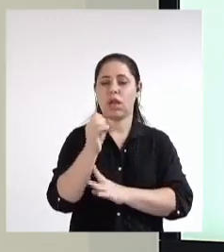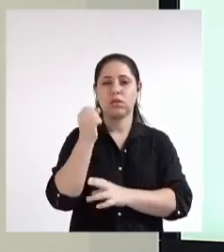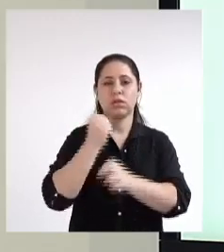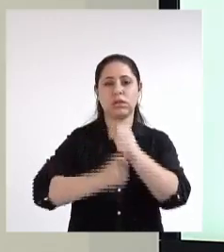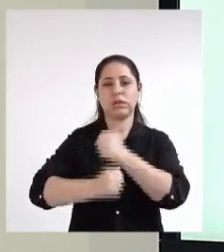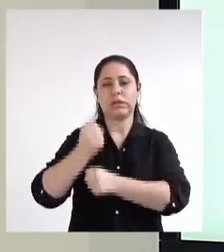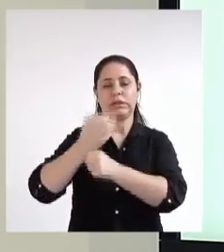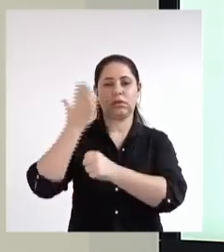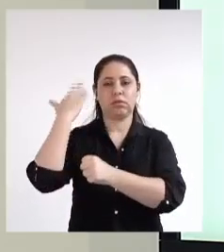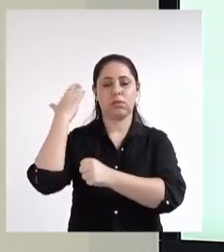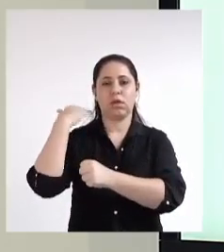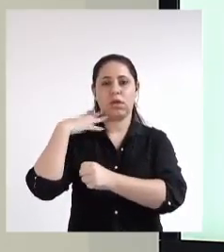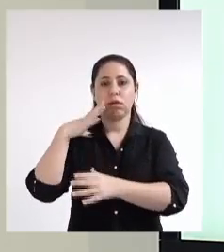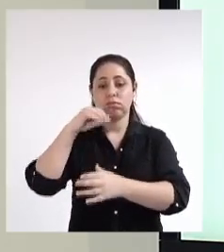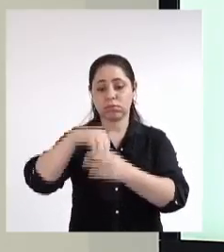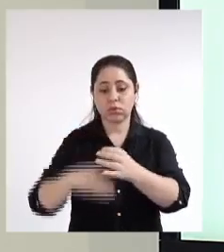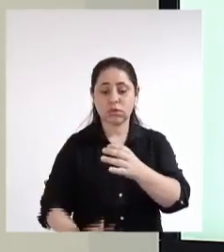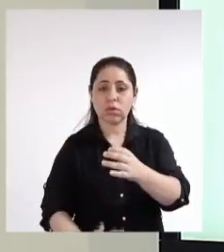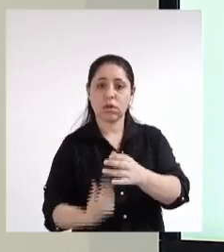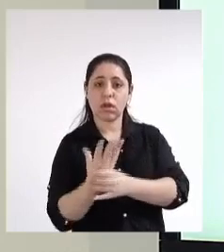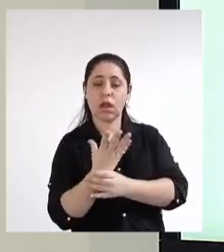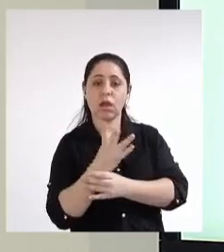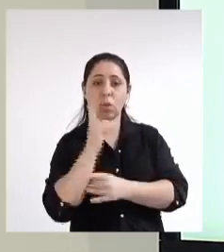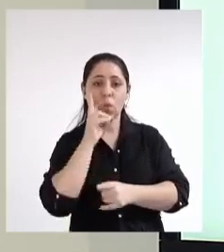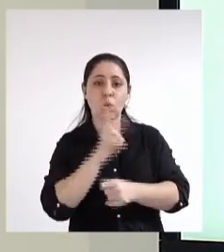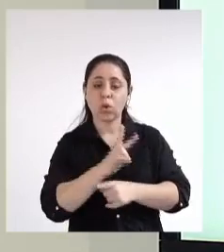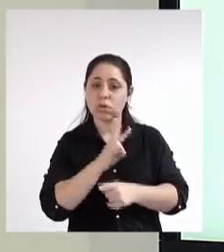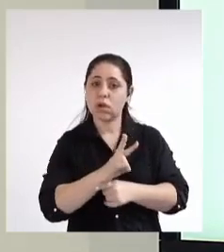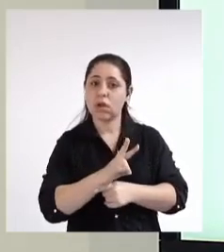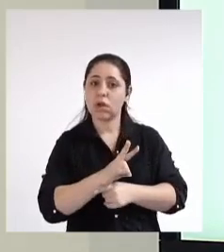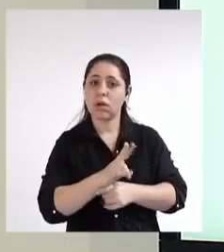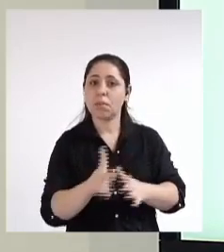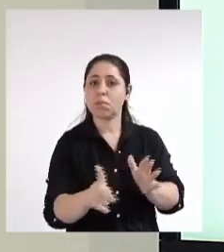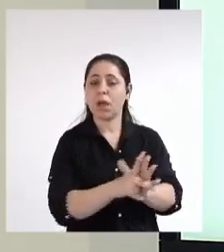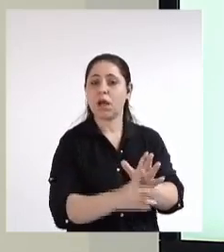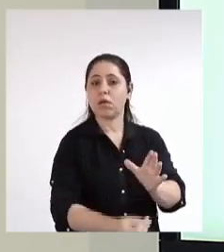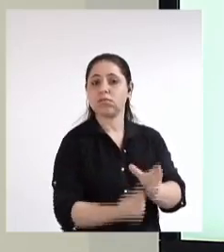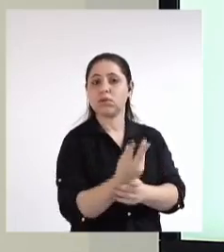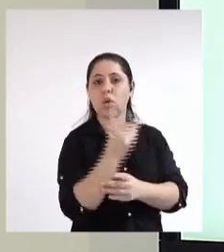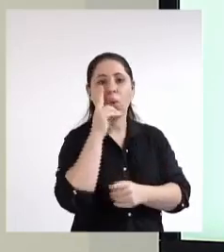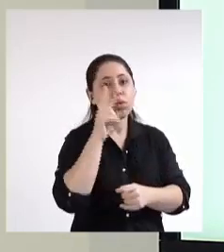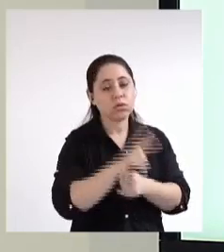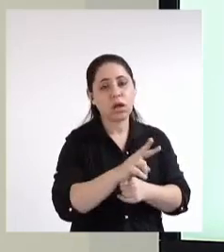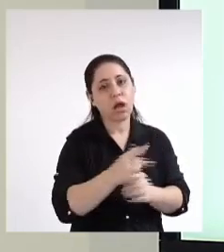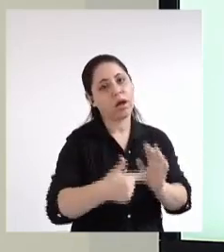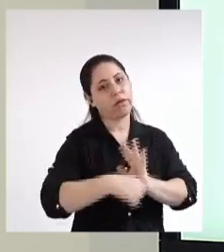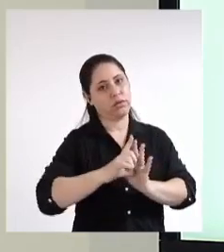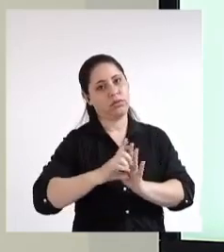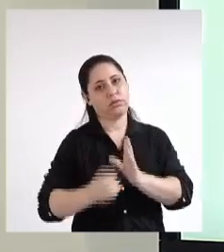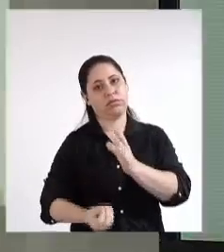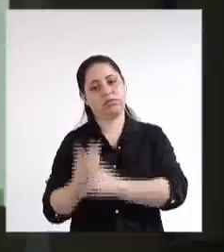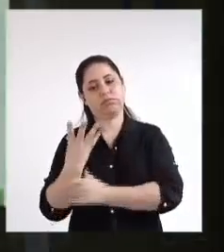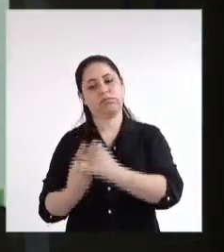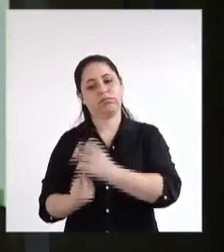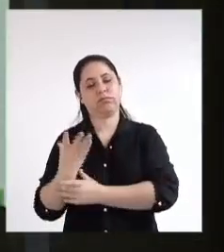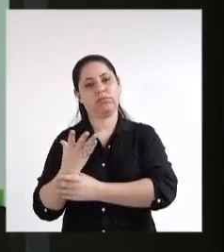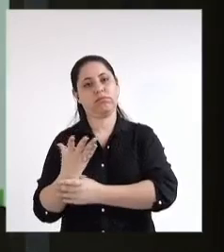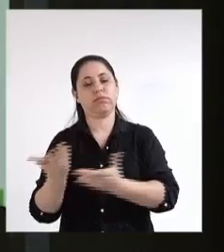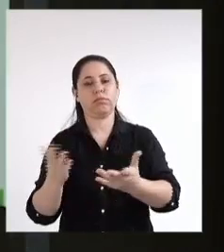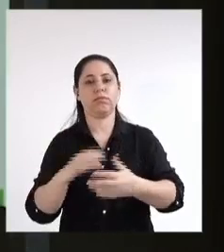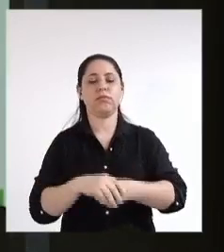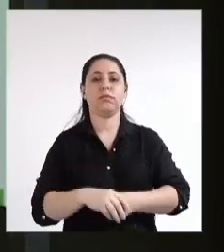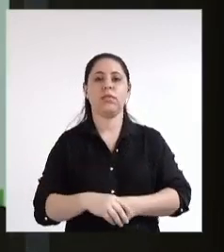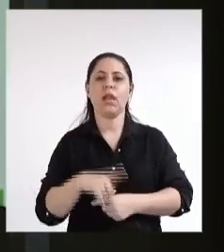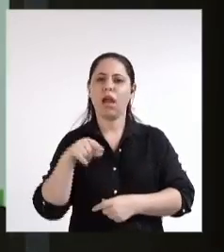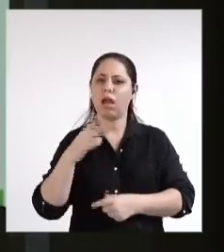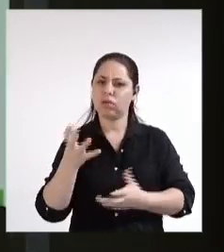nós devemos implantar as unidades de conservação existentes antes de criar outras ela veio pra nós eu costumo dizer o que